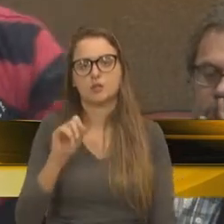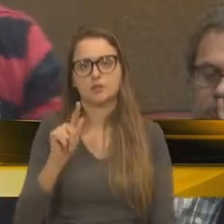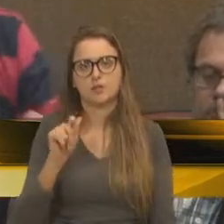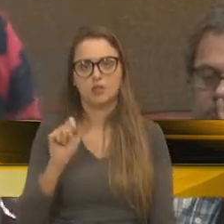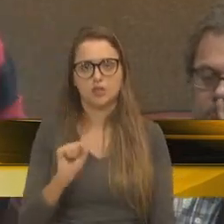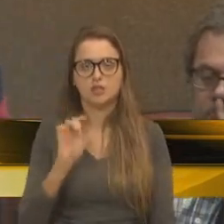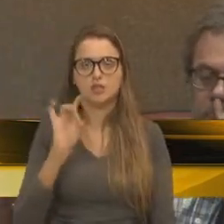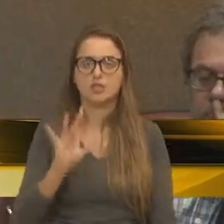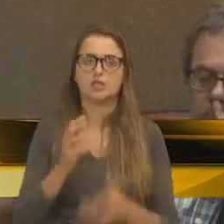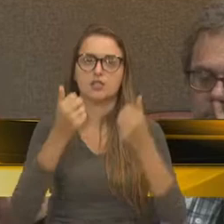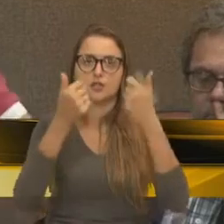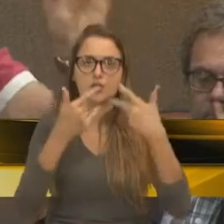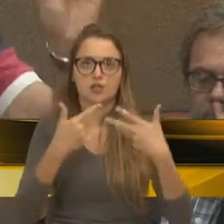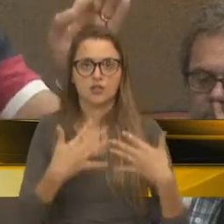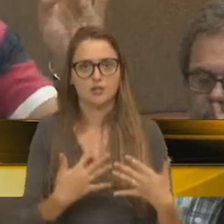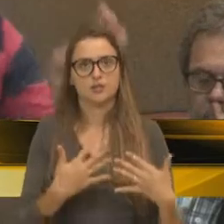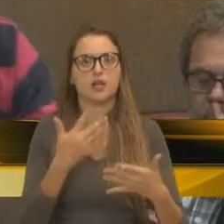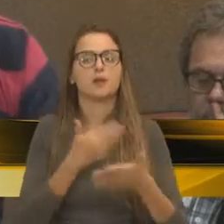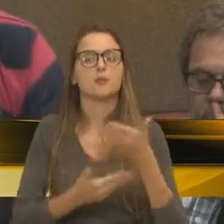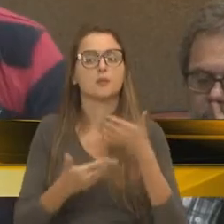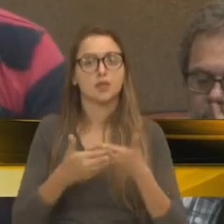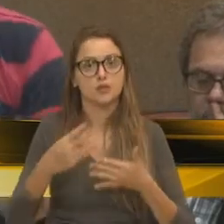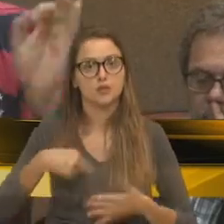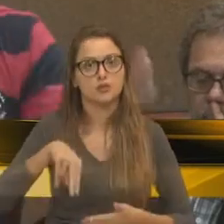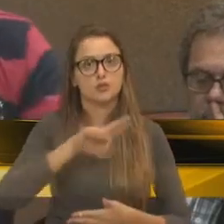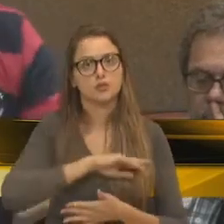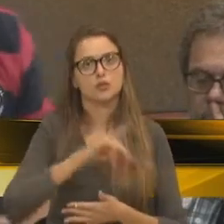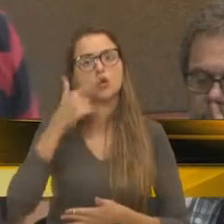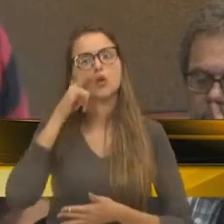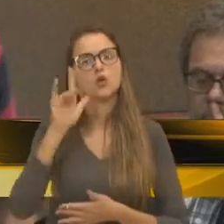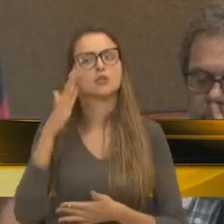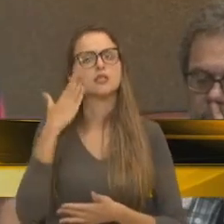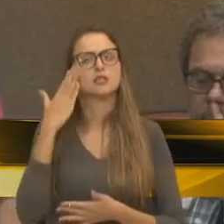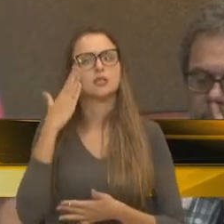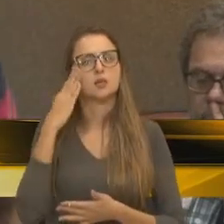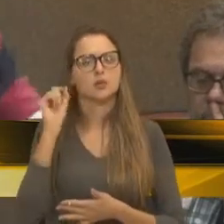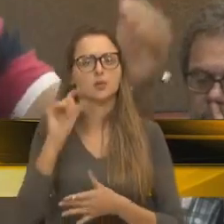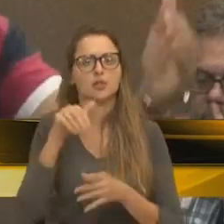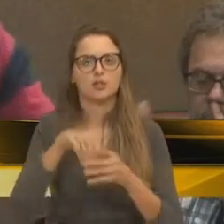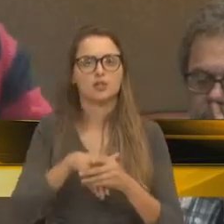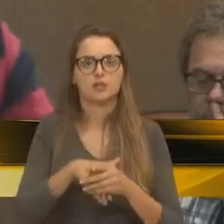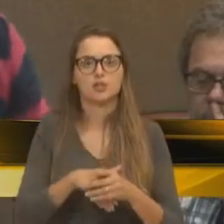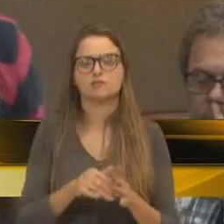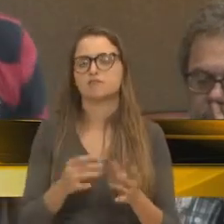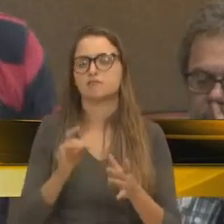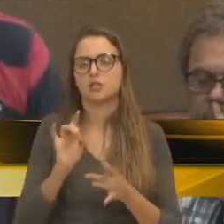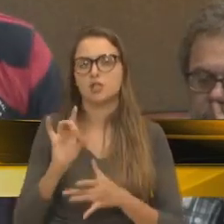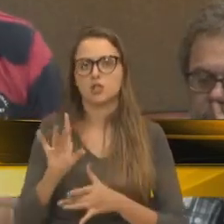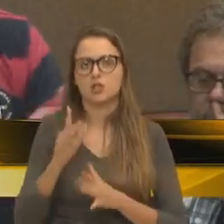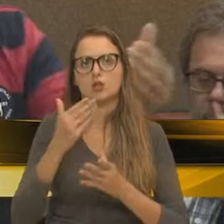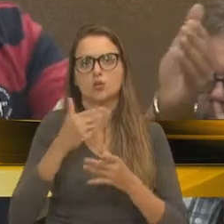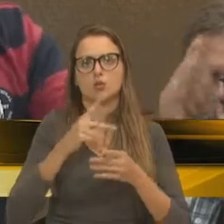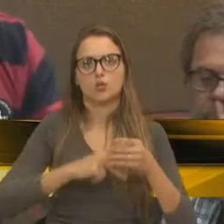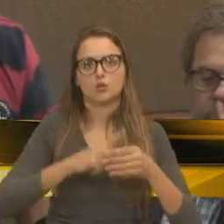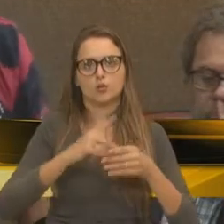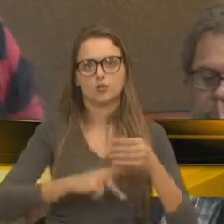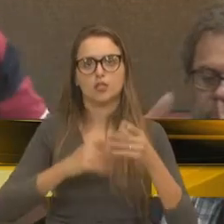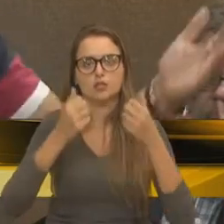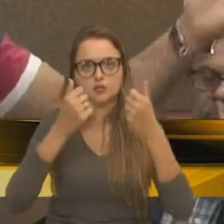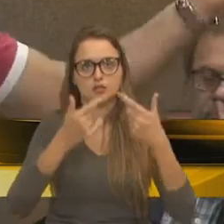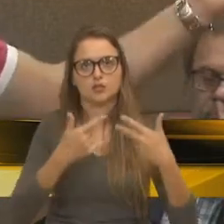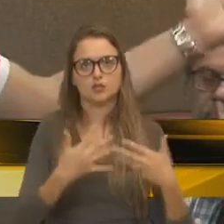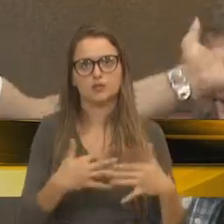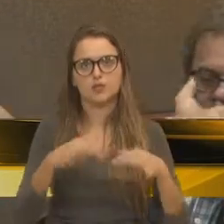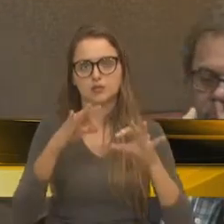registrado isso para que nós possamos saber o que iremos votar de resto o processo vem bem instruída